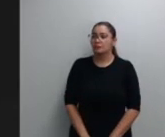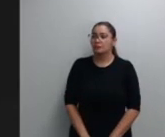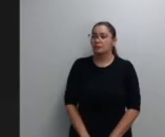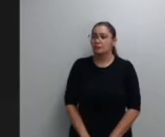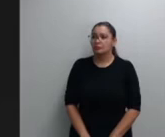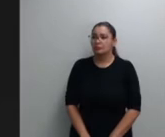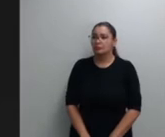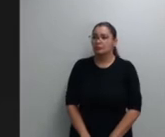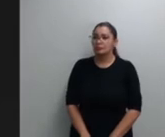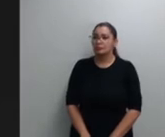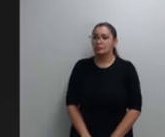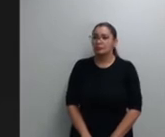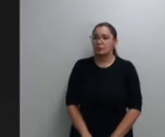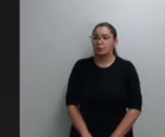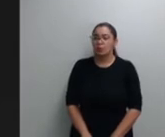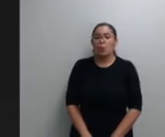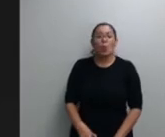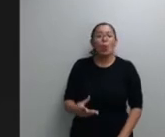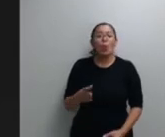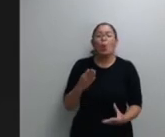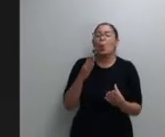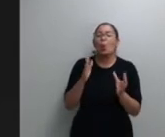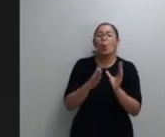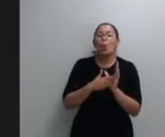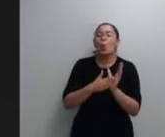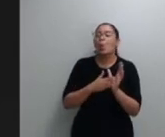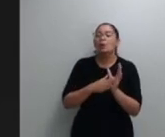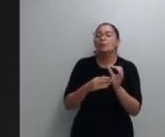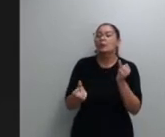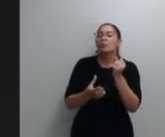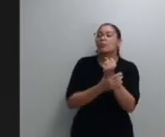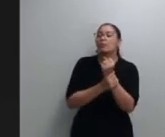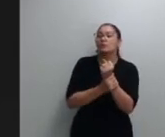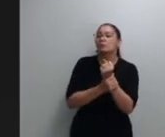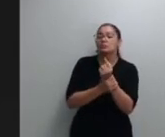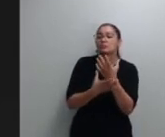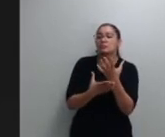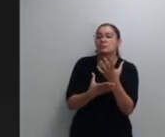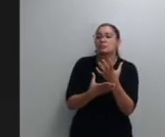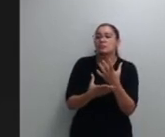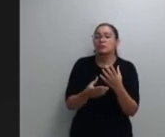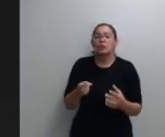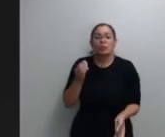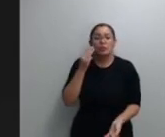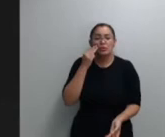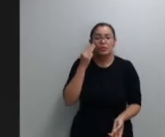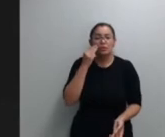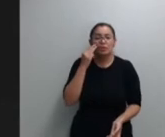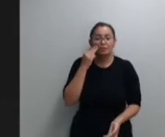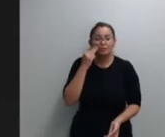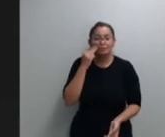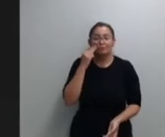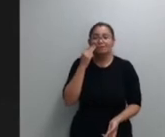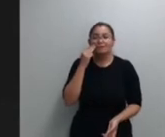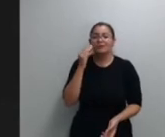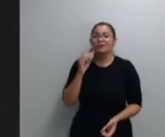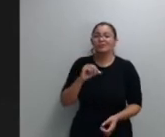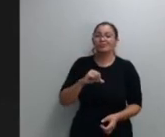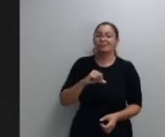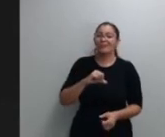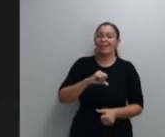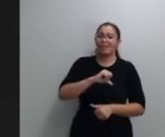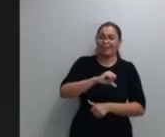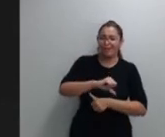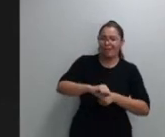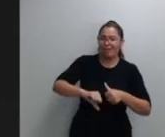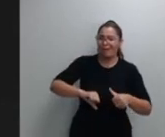Excelências, o mandato de segurança foi utilizado na tentativa de manipular o resultado do concurso,